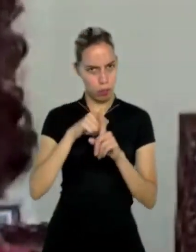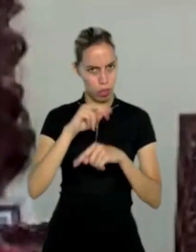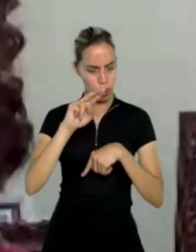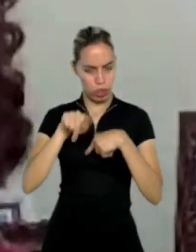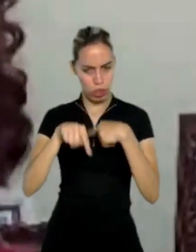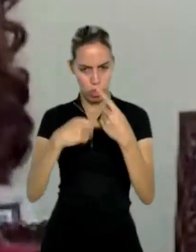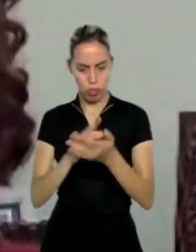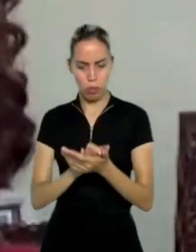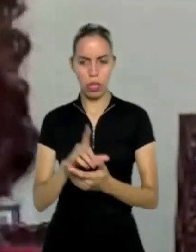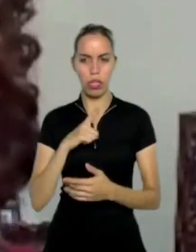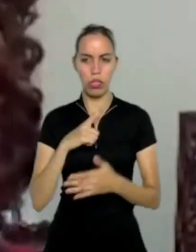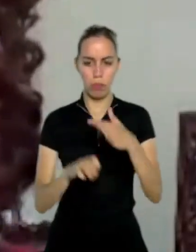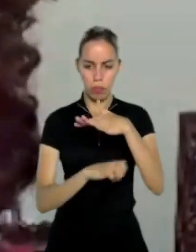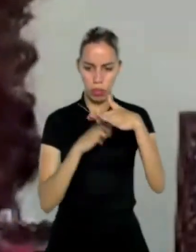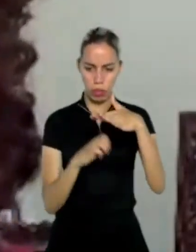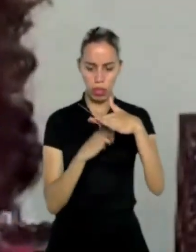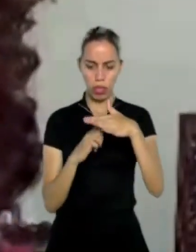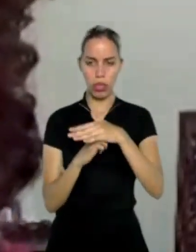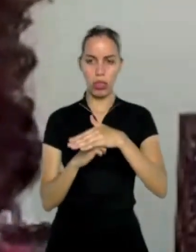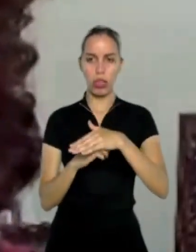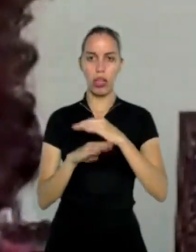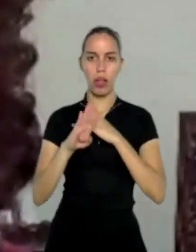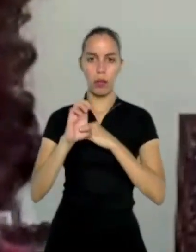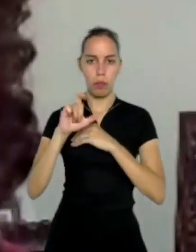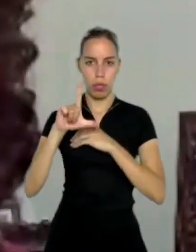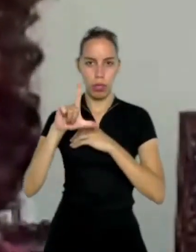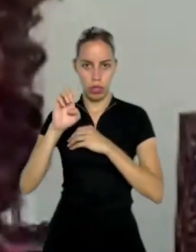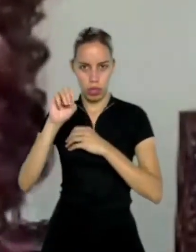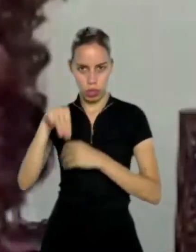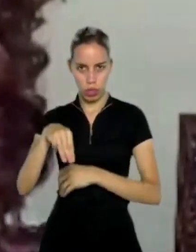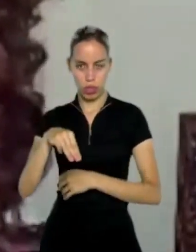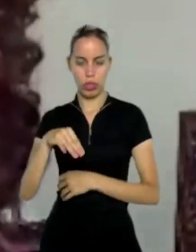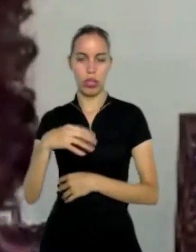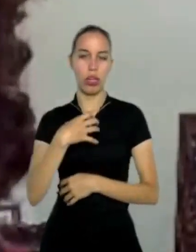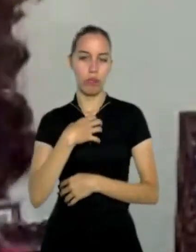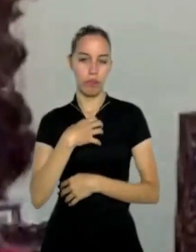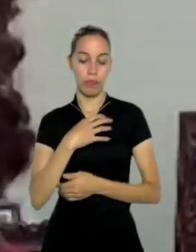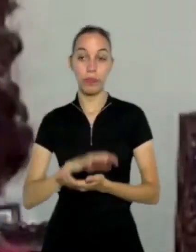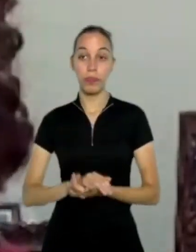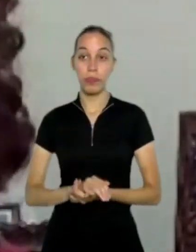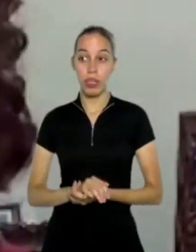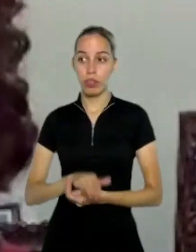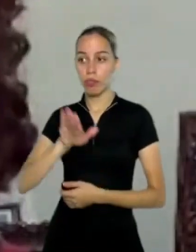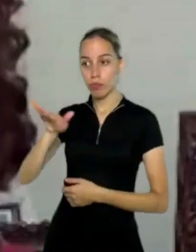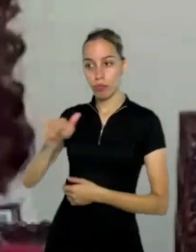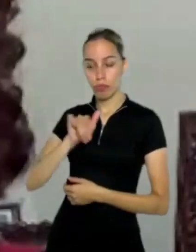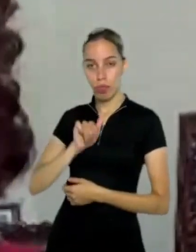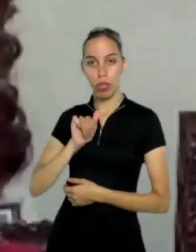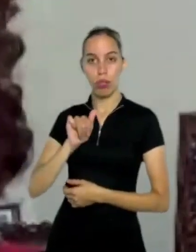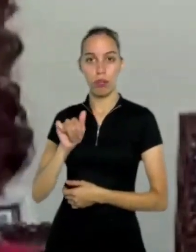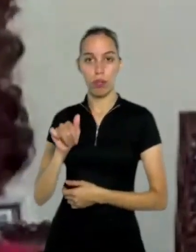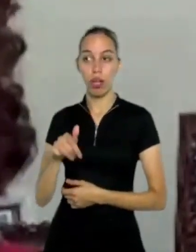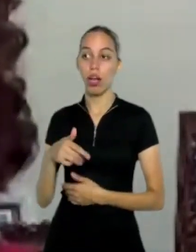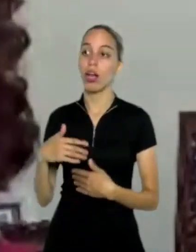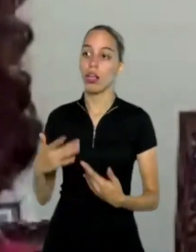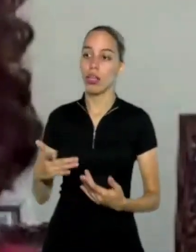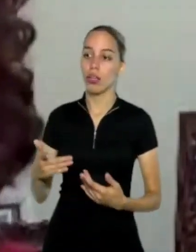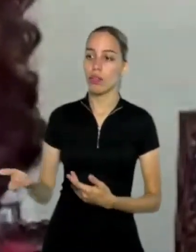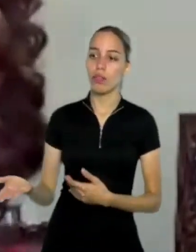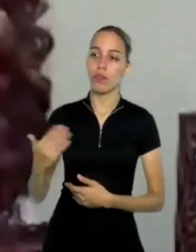funcionamento mais. E aí eles me convidaram para fazer um livro em parceria com a editora, e aí foi a primeira